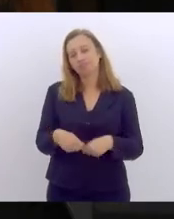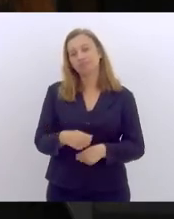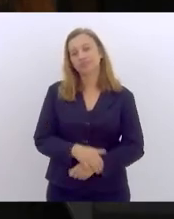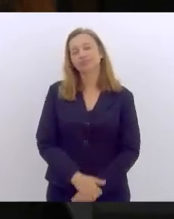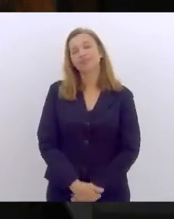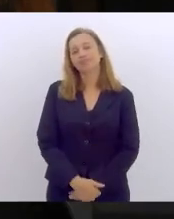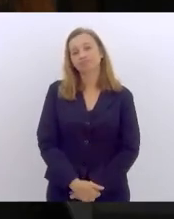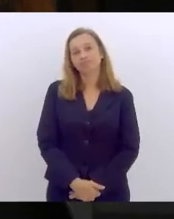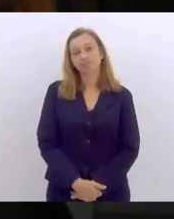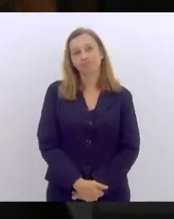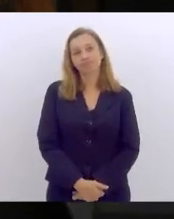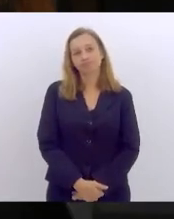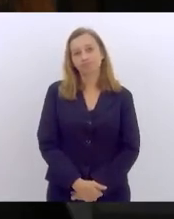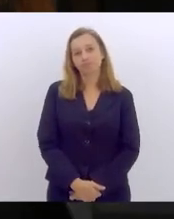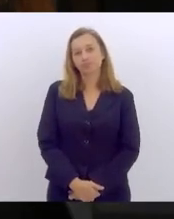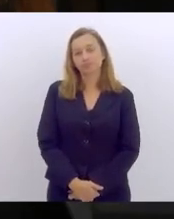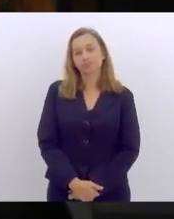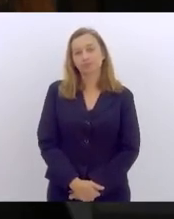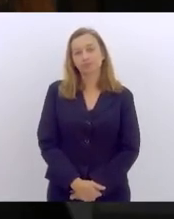que